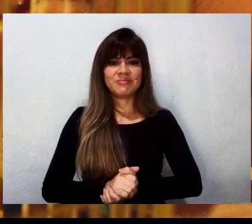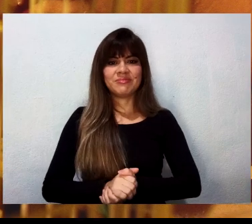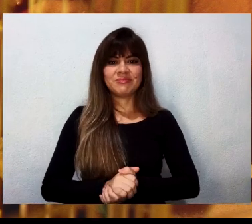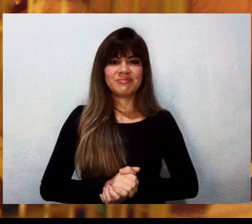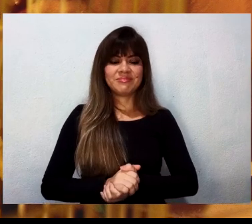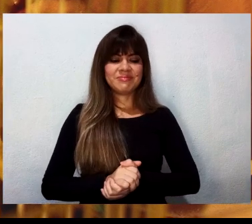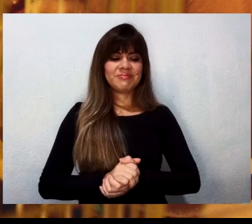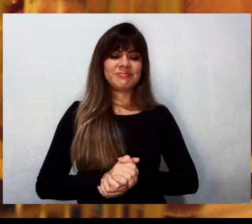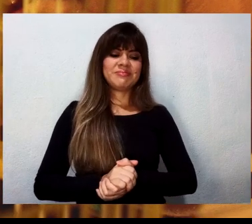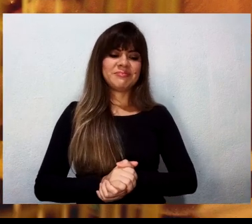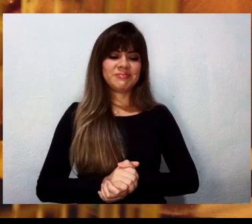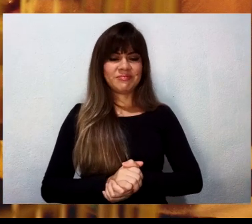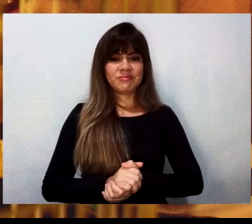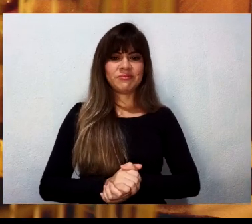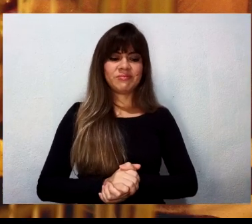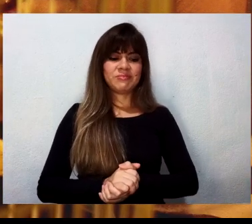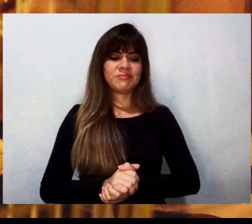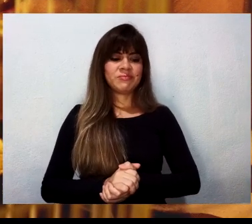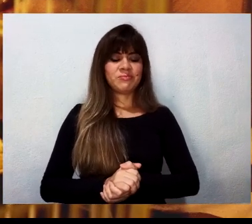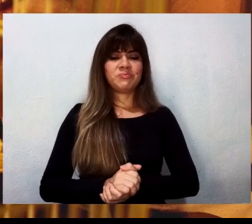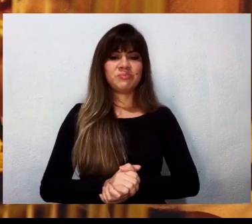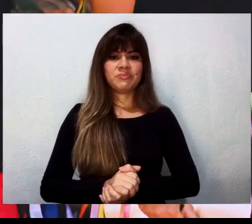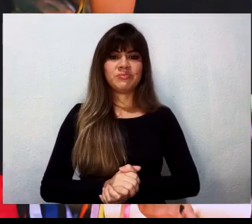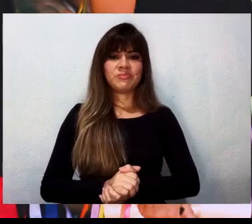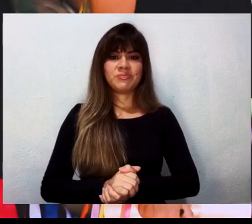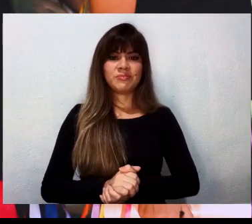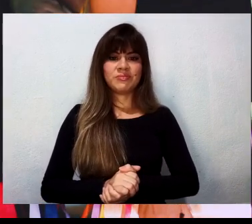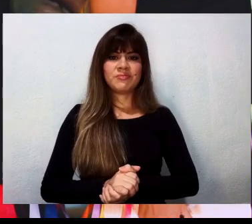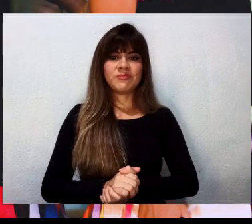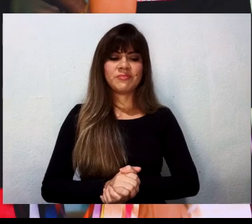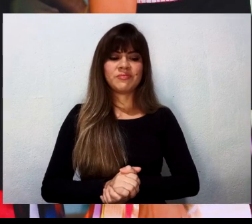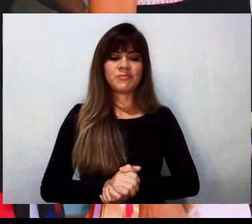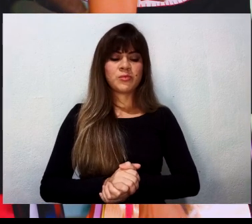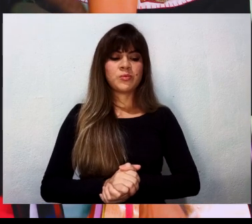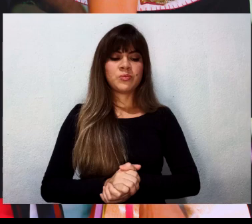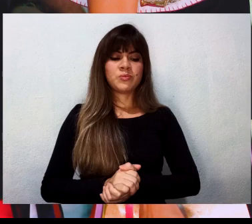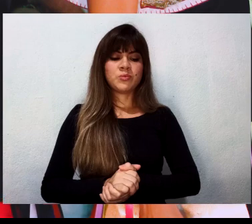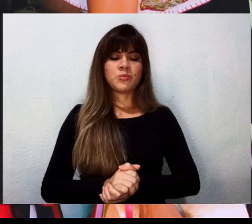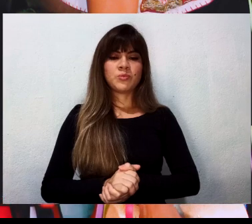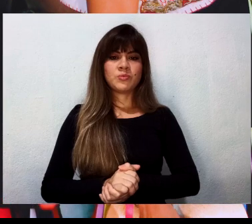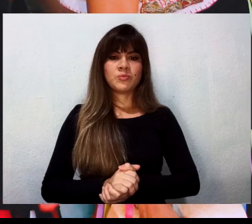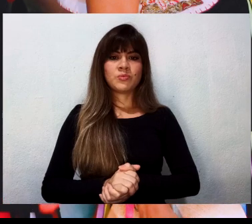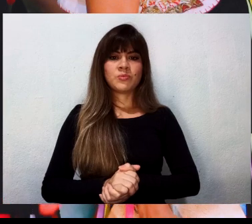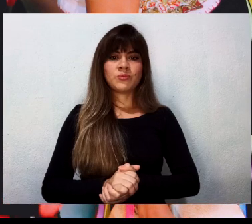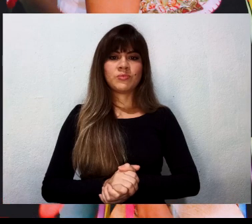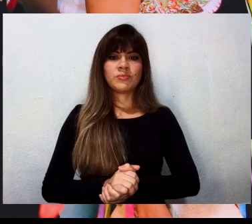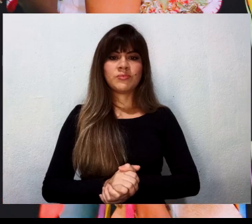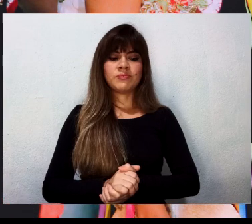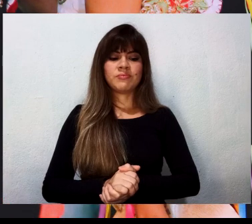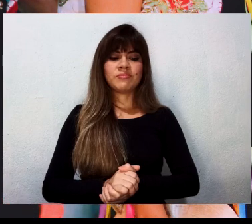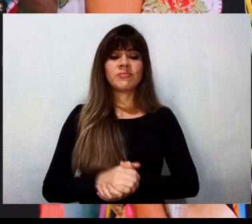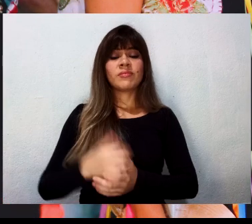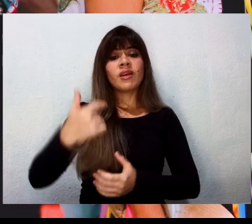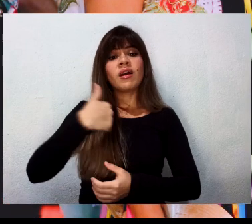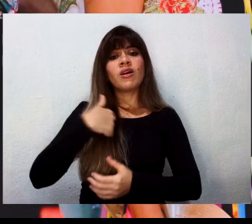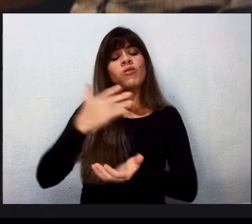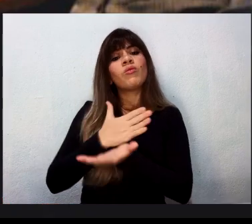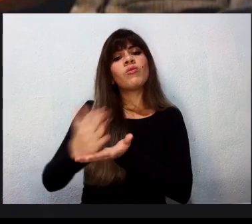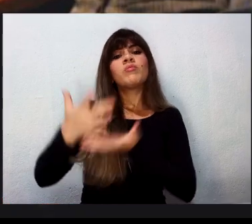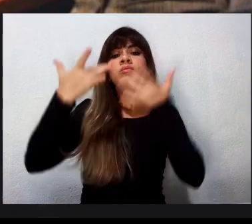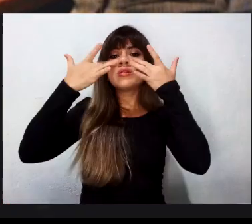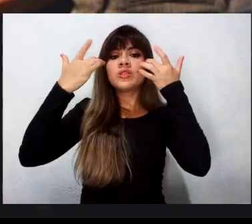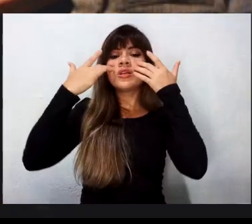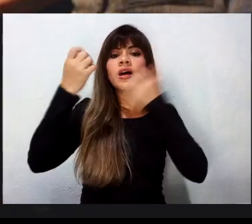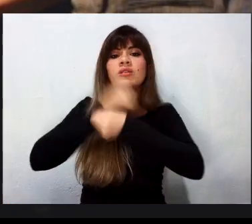Pássaro Azul, 2008. Três personagens diante de uma gaiola. Foto de Pétalas, 2009, com 7 integrantes em cena. Eu